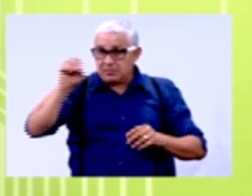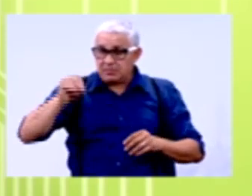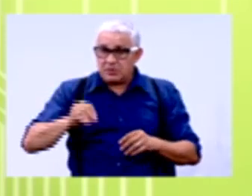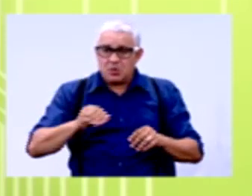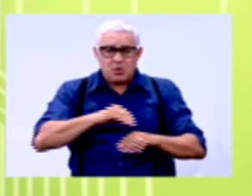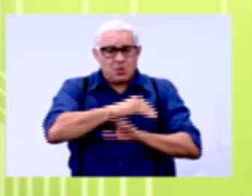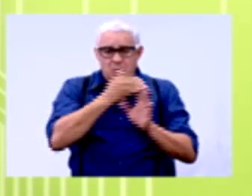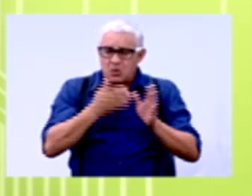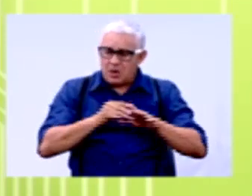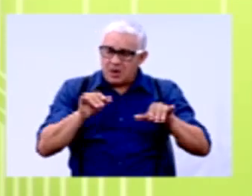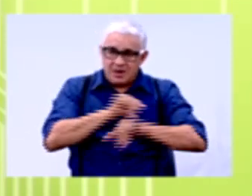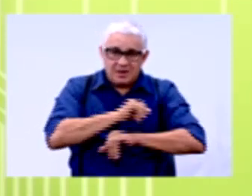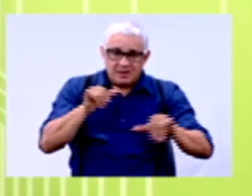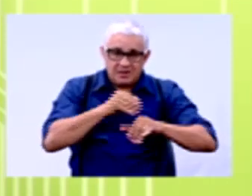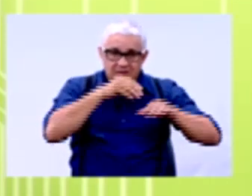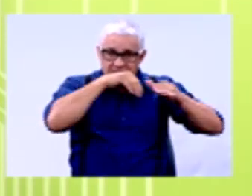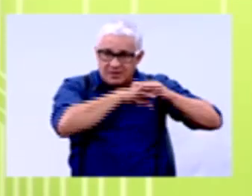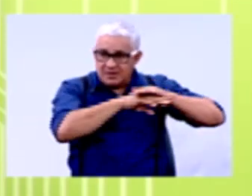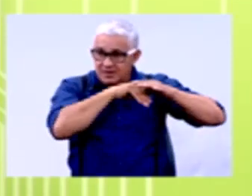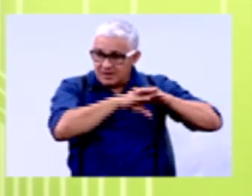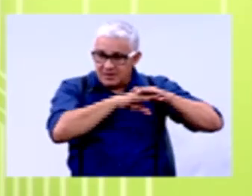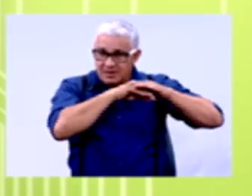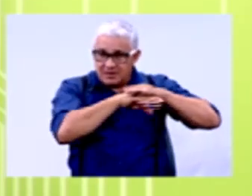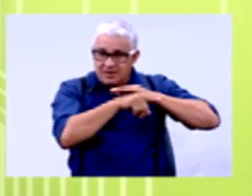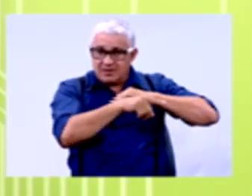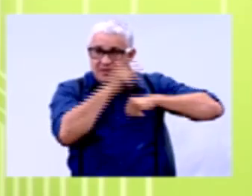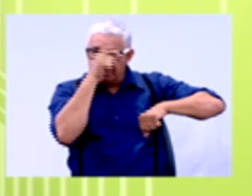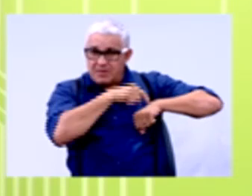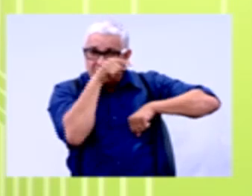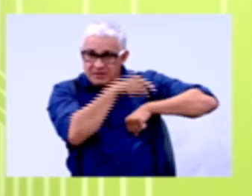toda a informação armazenada ali, no momento em